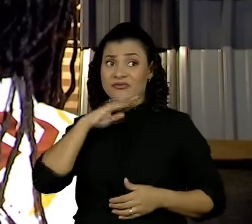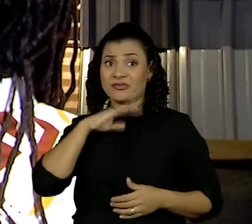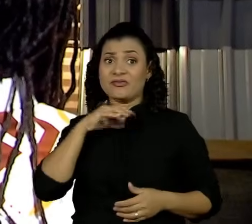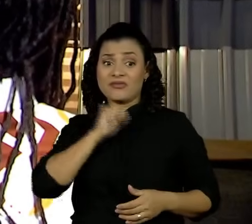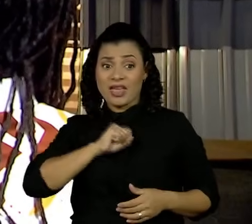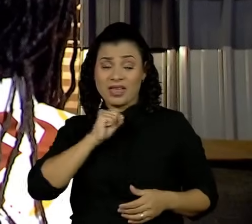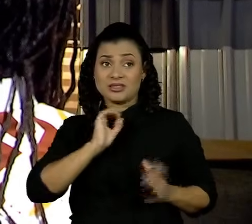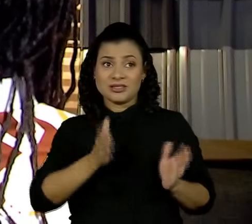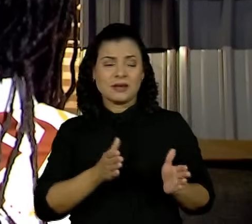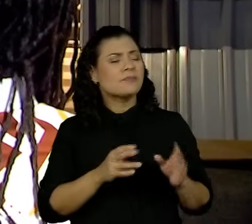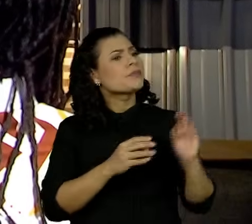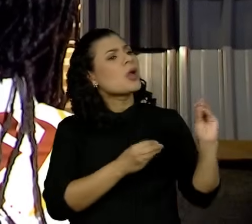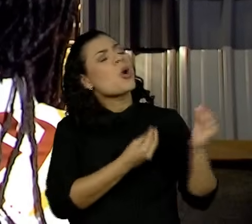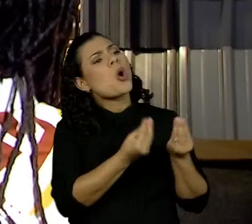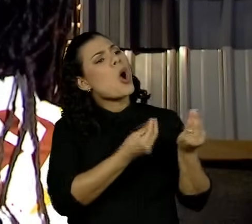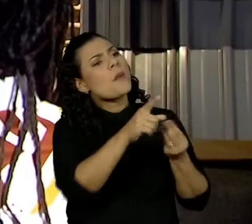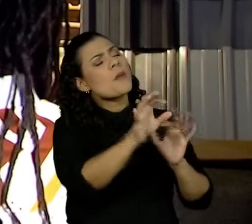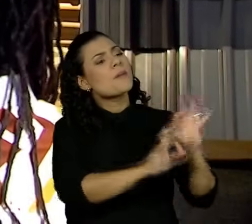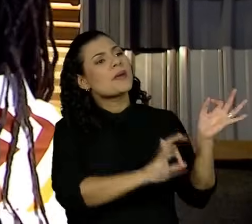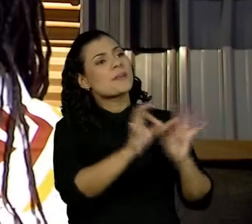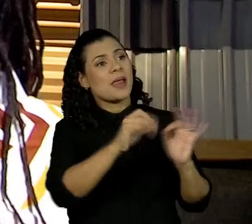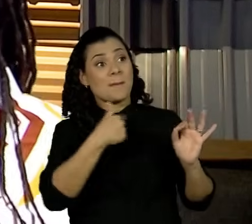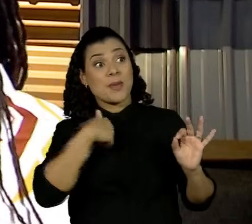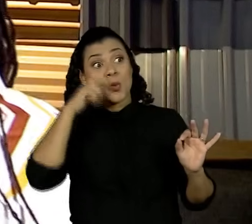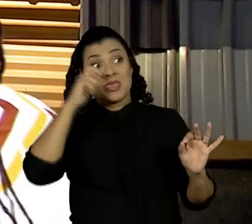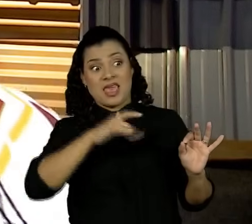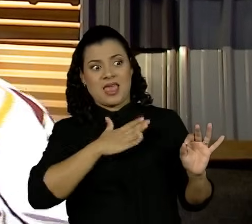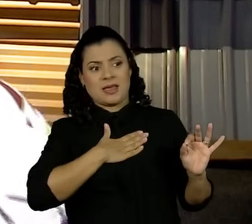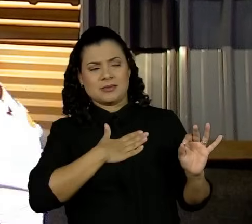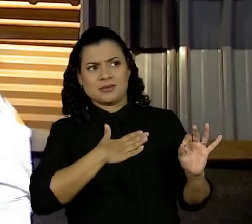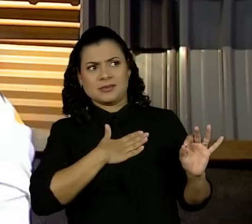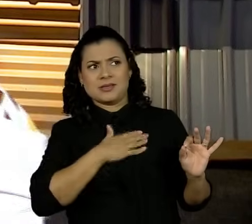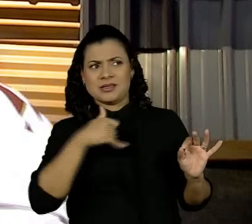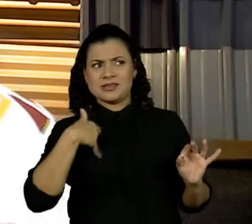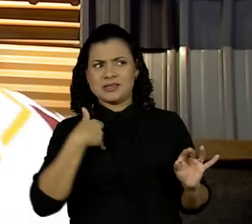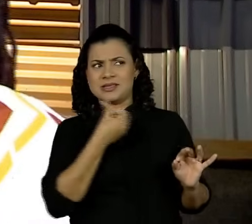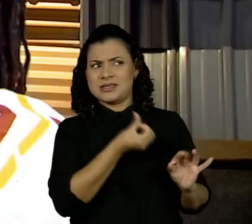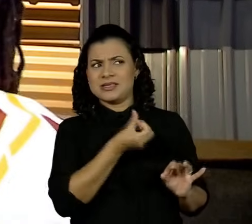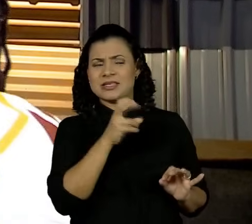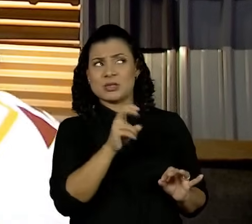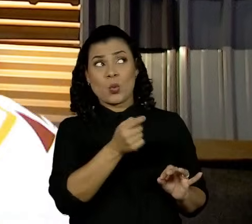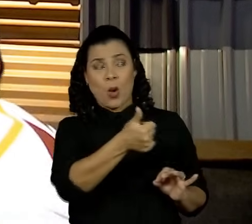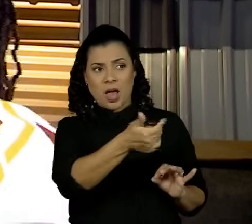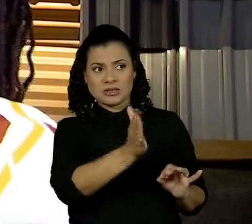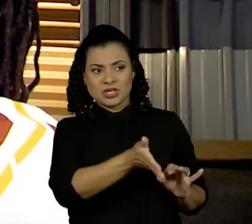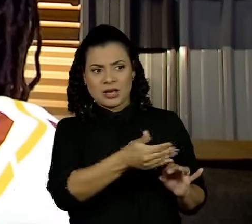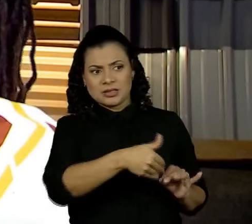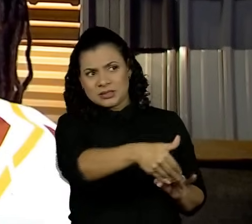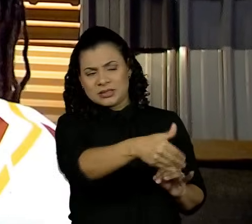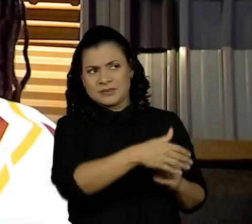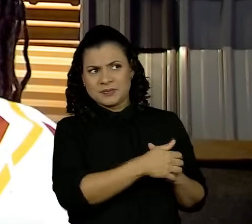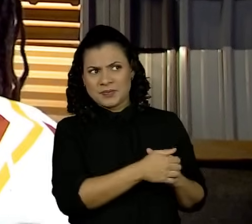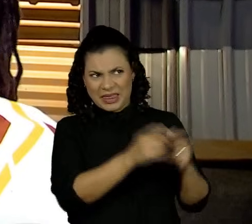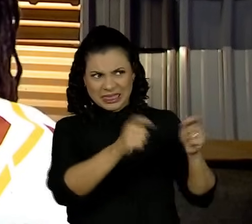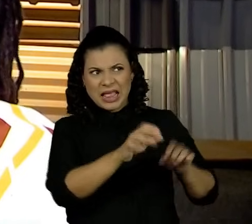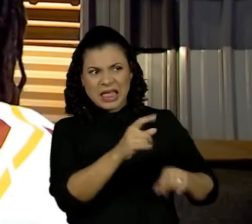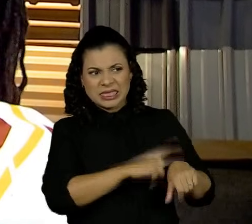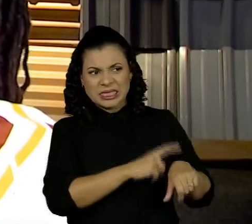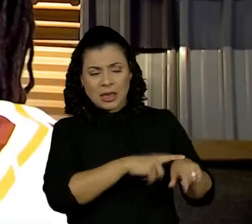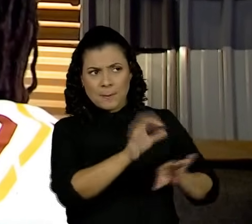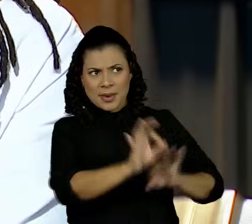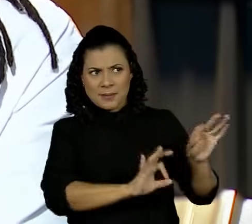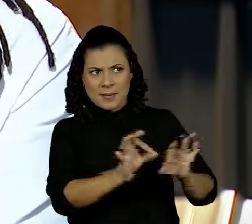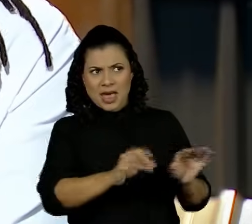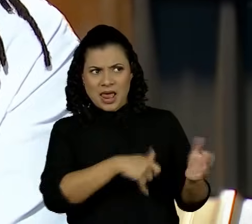uma pergunta de interesse próprio. Assim. O cara tá chegando aos 65. Ainda dá tempo de se